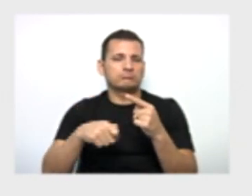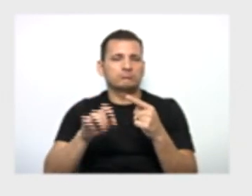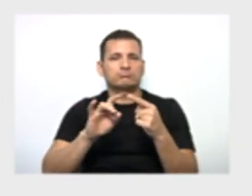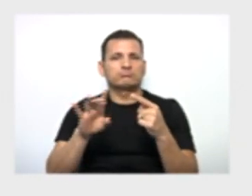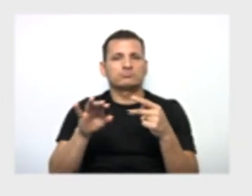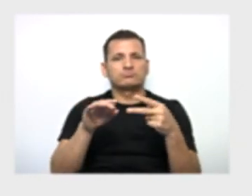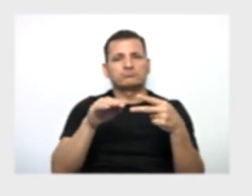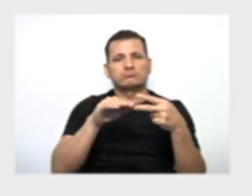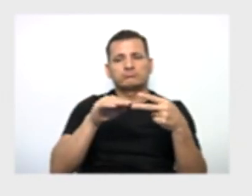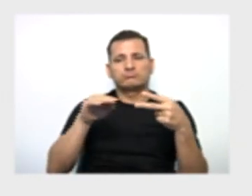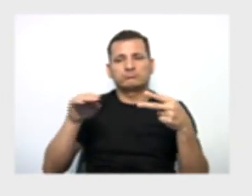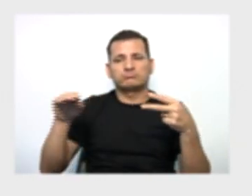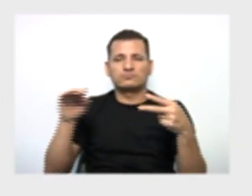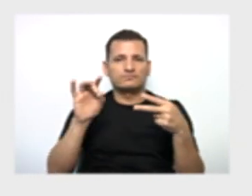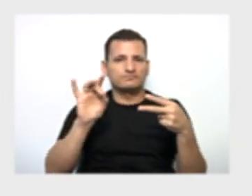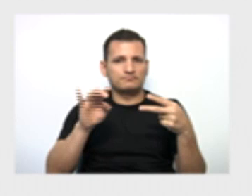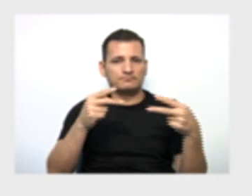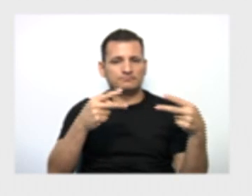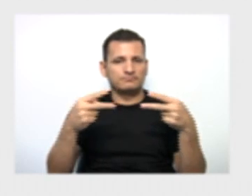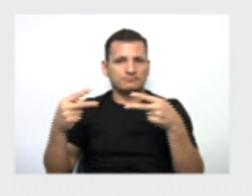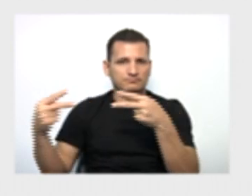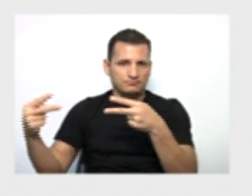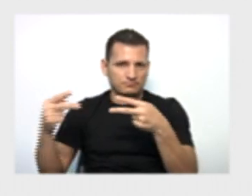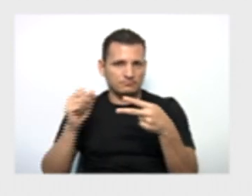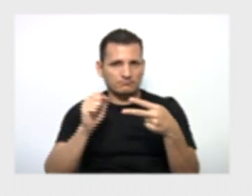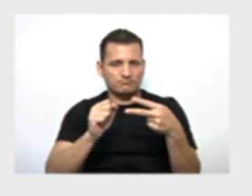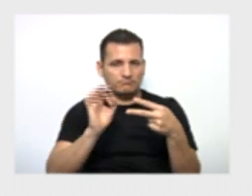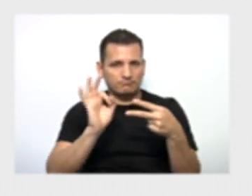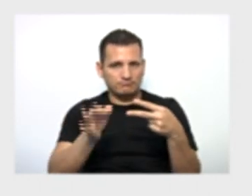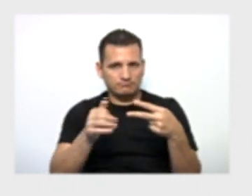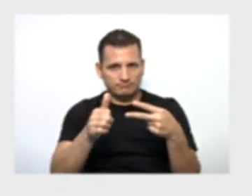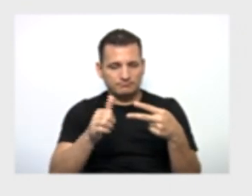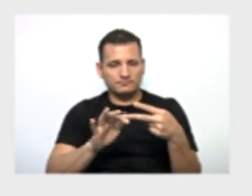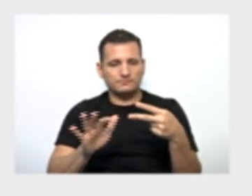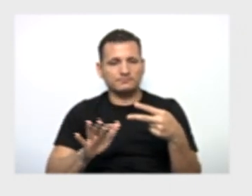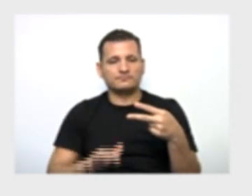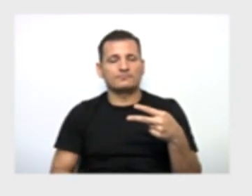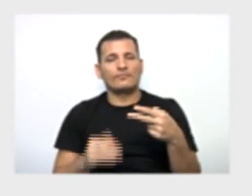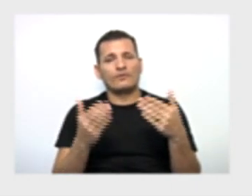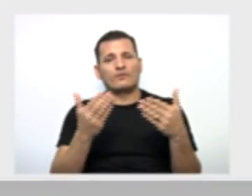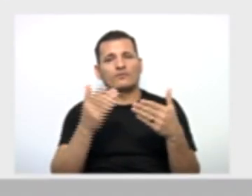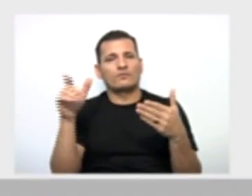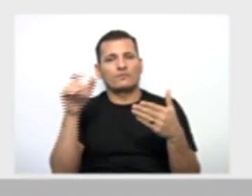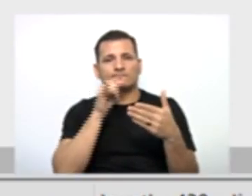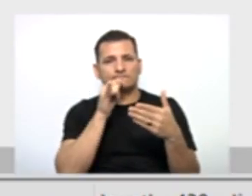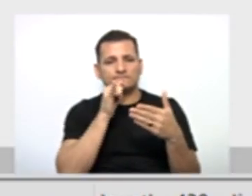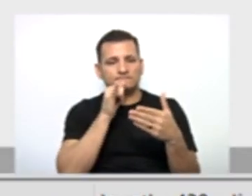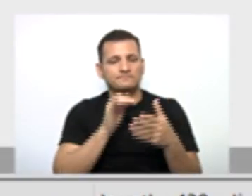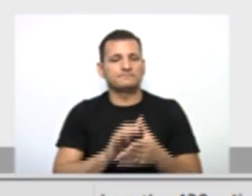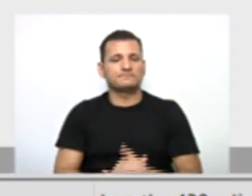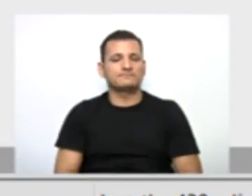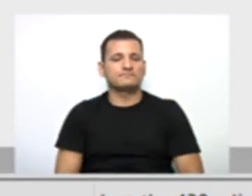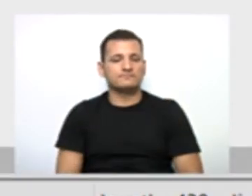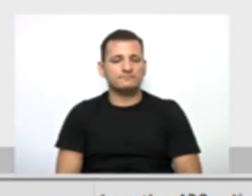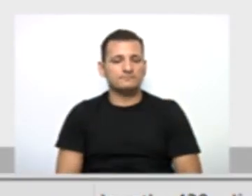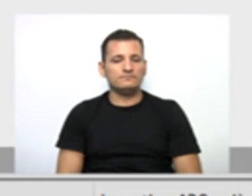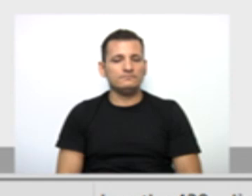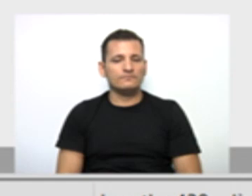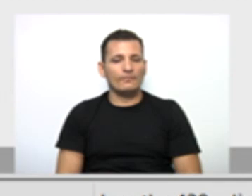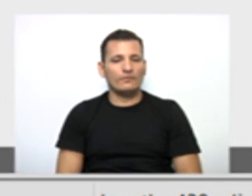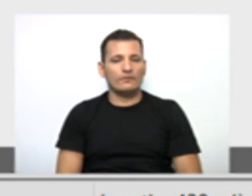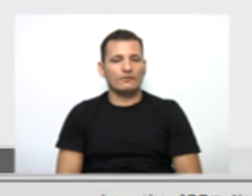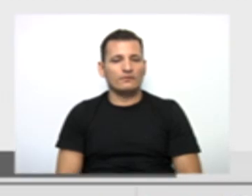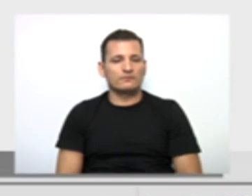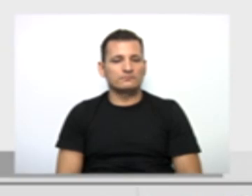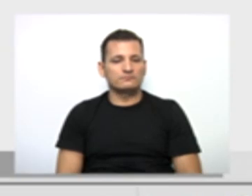somente esse espaço. Certo? Vou fazer um outro exemplo agora também. No